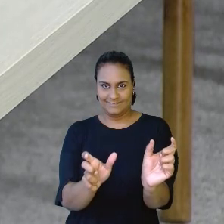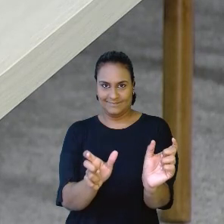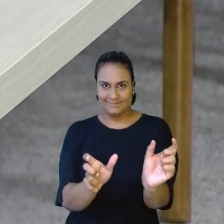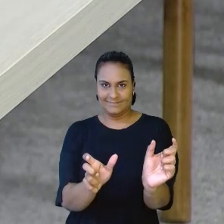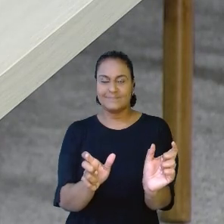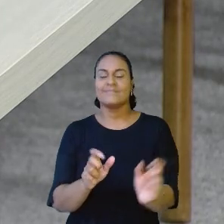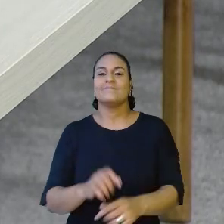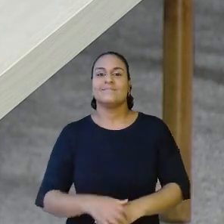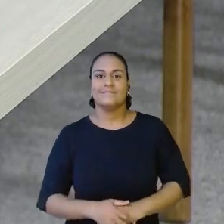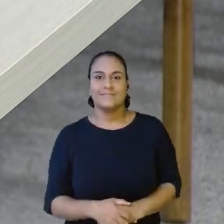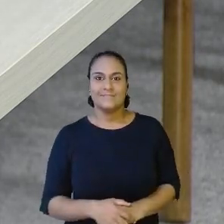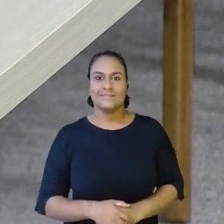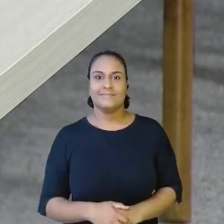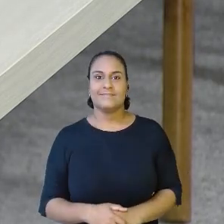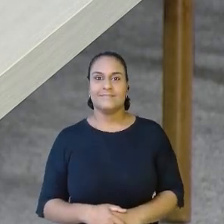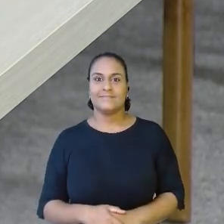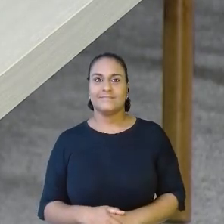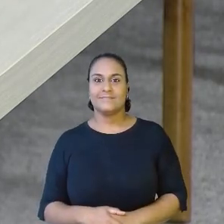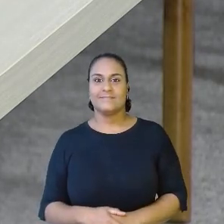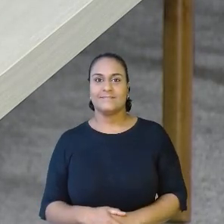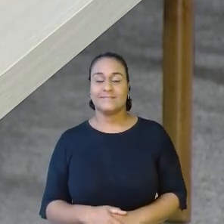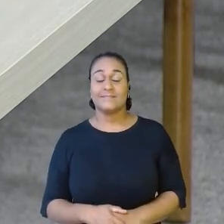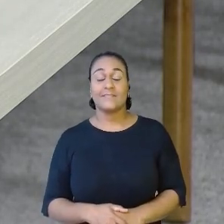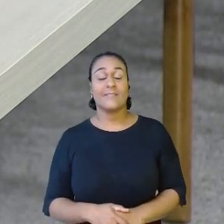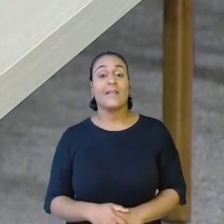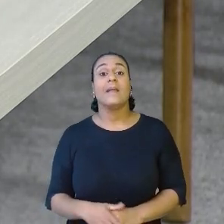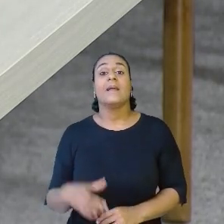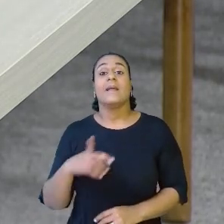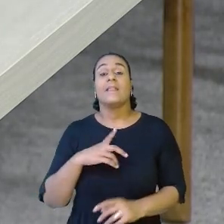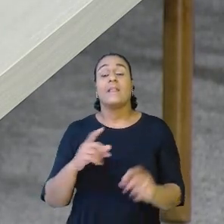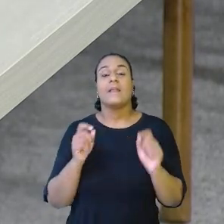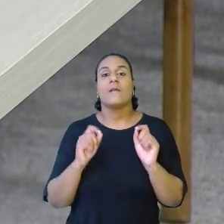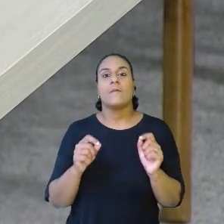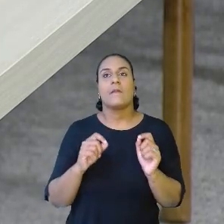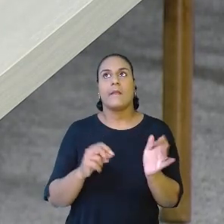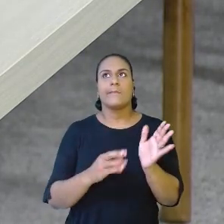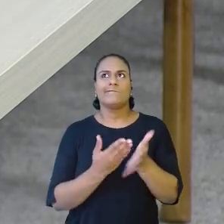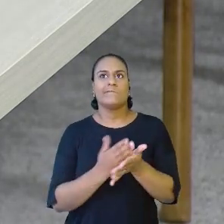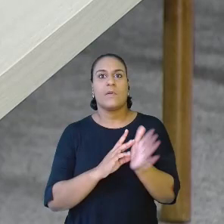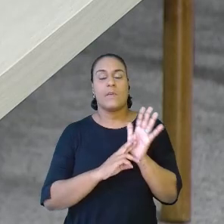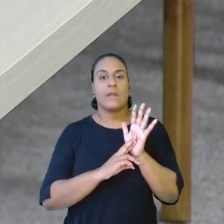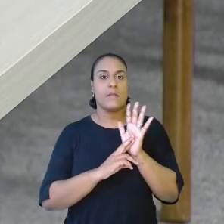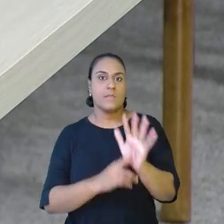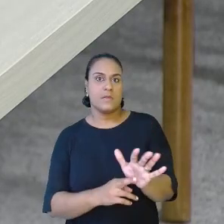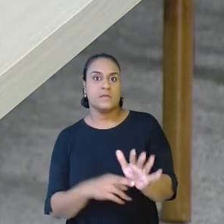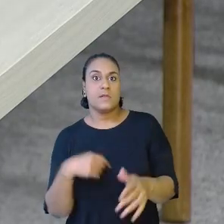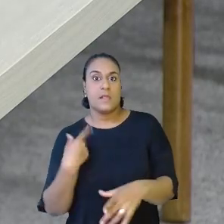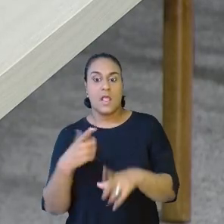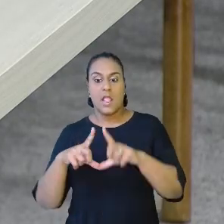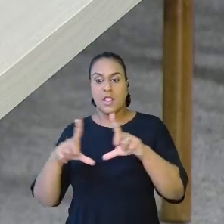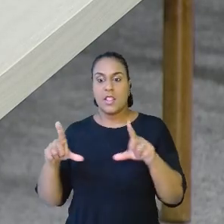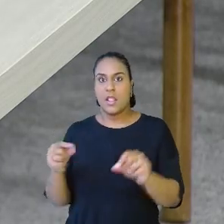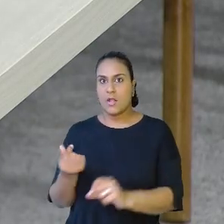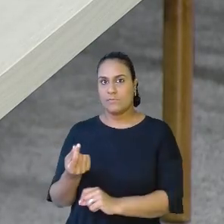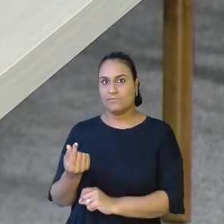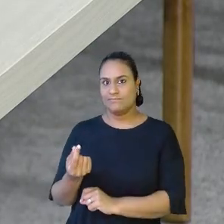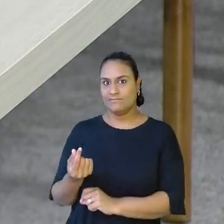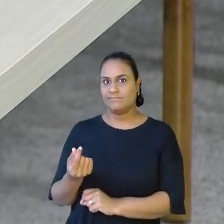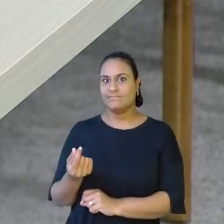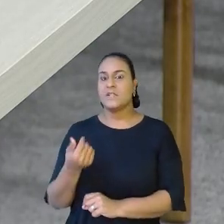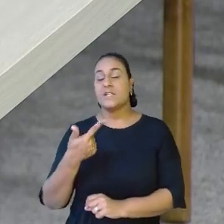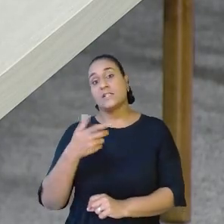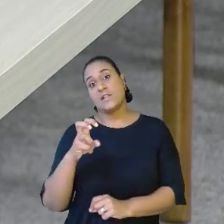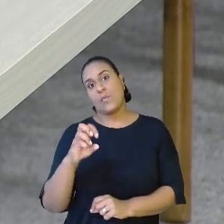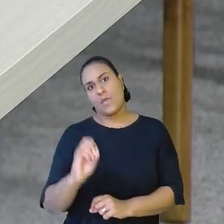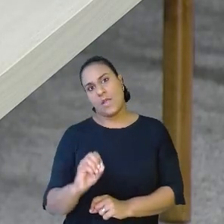casinha dos centésimos. E aqui nós temos ainda algumas representações das nossas cédulas. 50, de